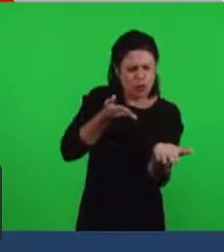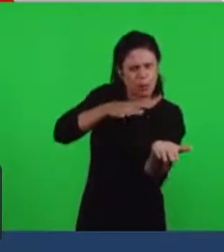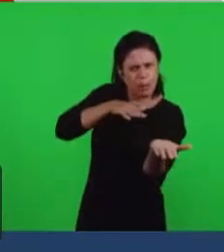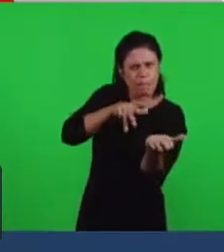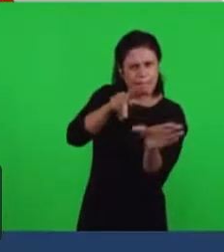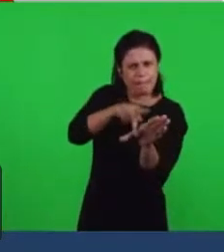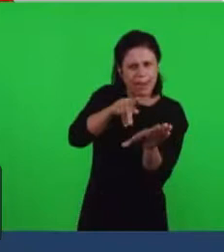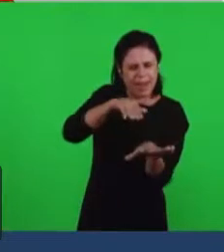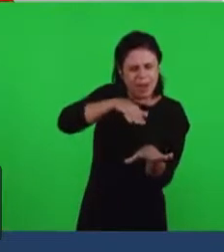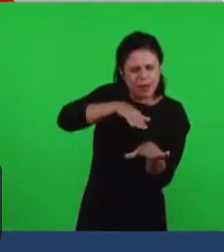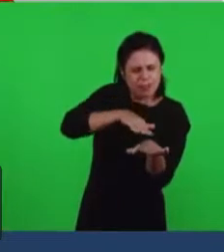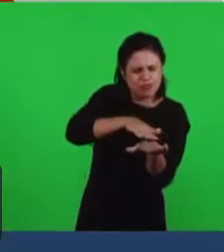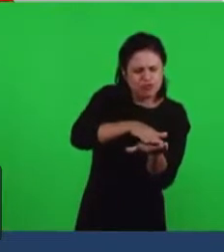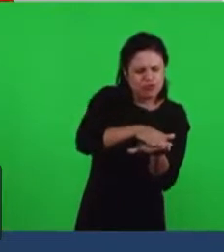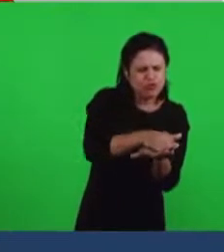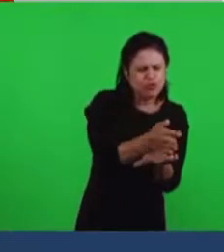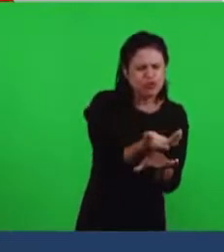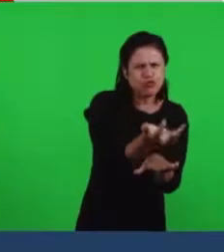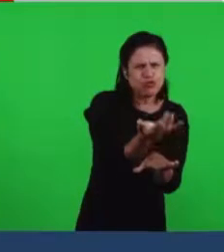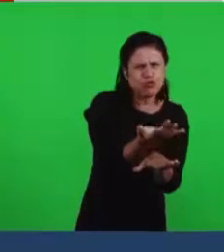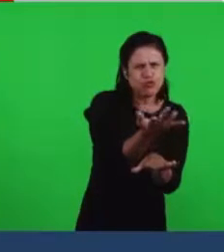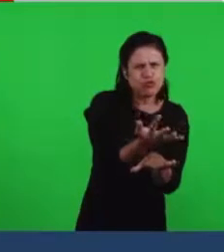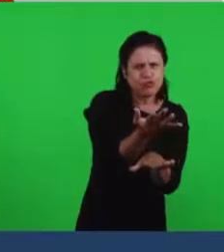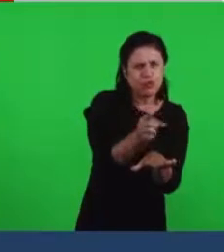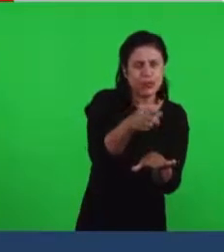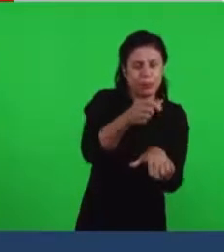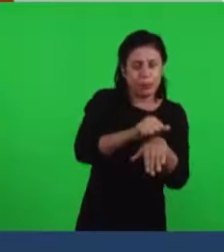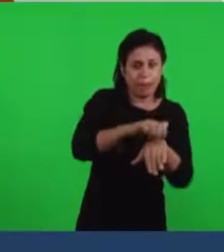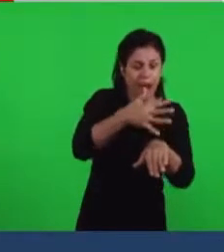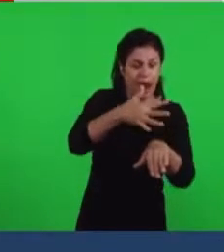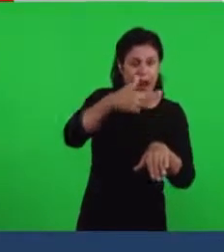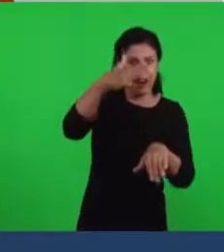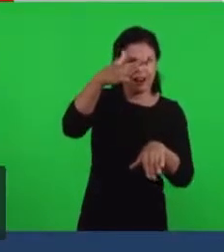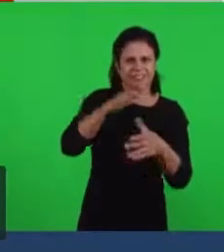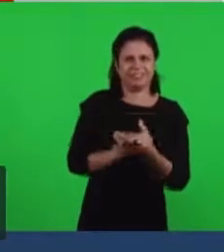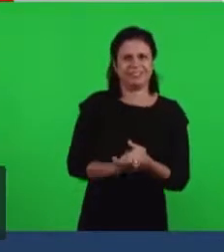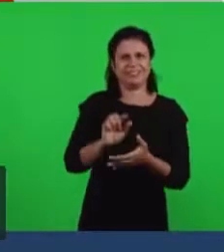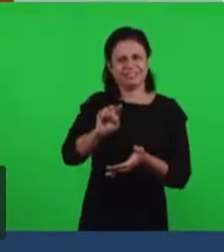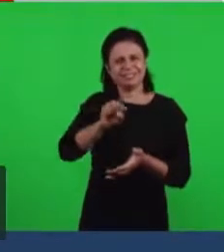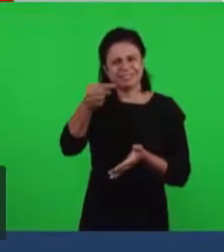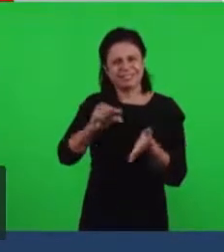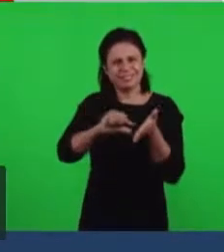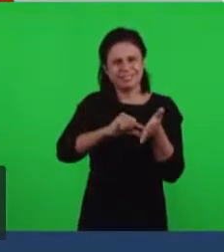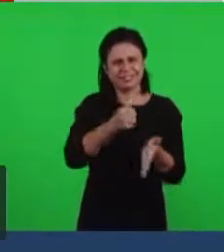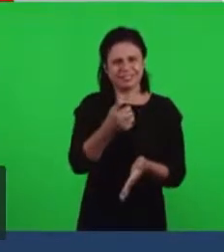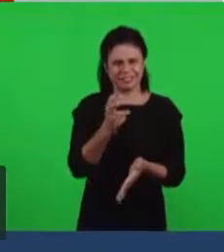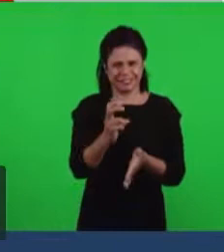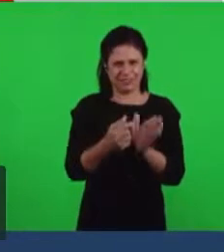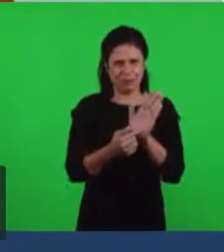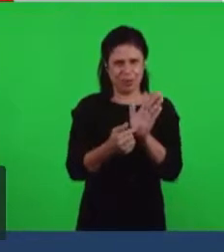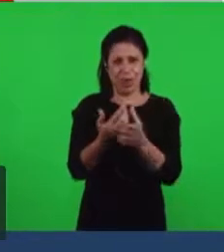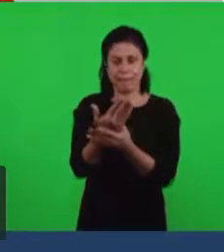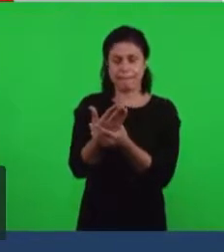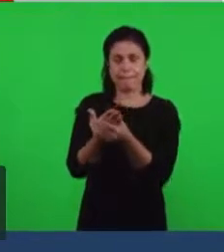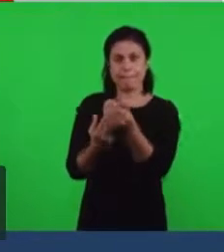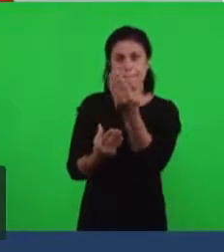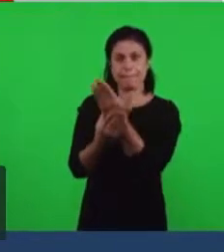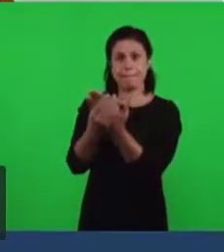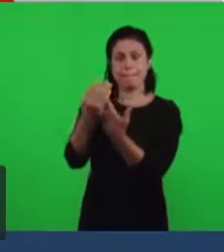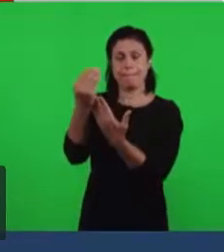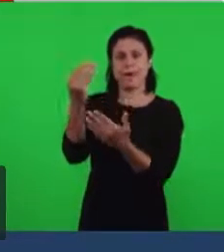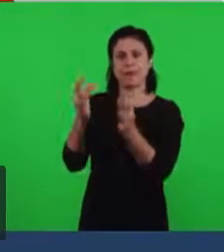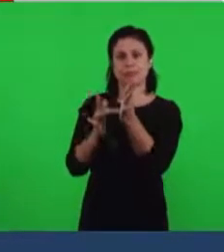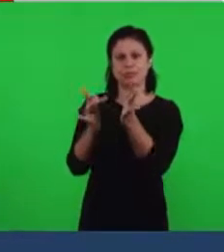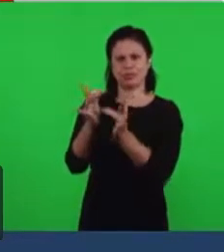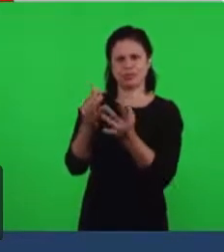ainda no próprio verso 15 os irmãos vão ver aqui ainda a descrição da da mão a mão do senhor jesus